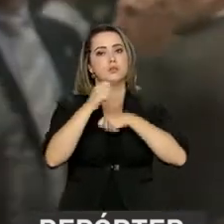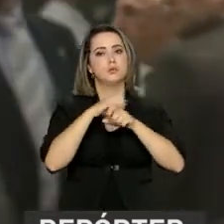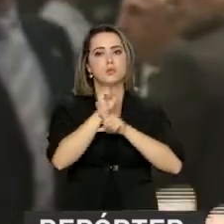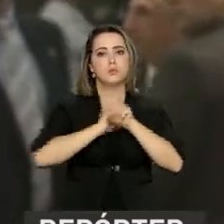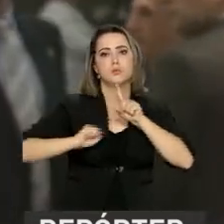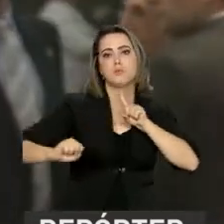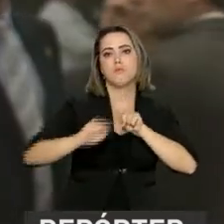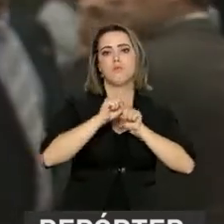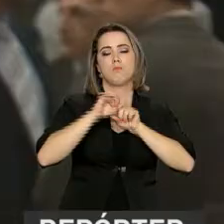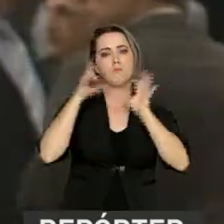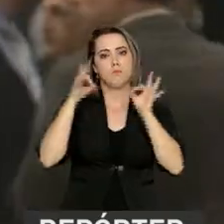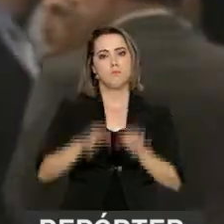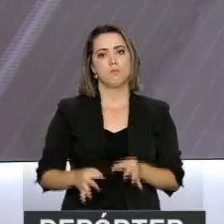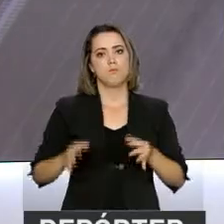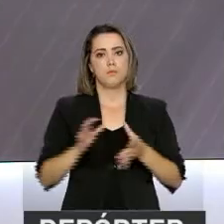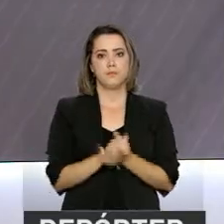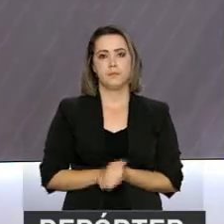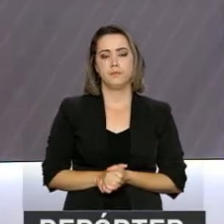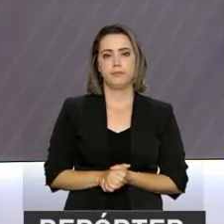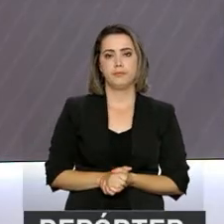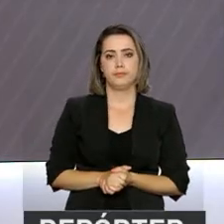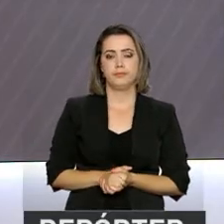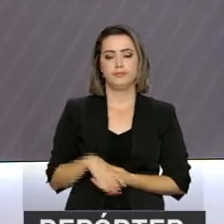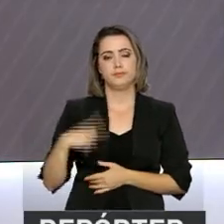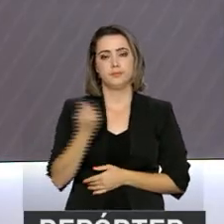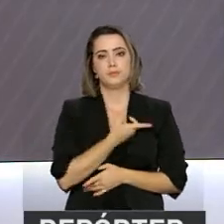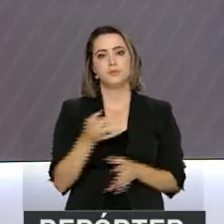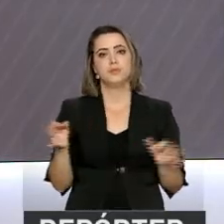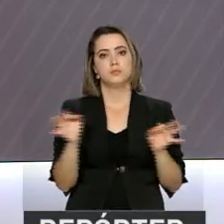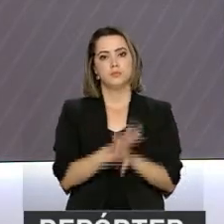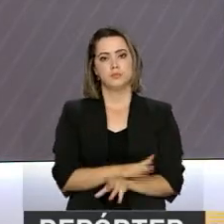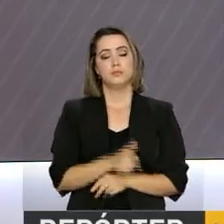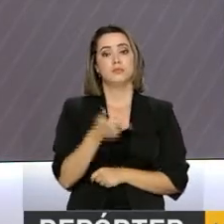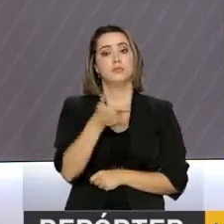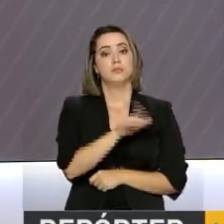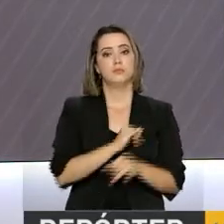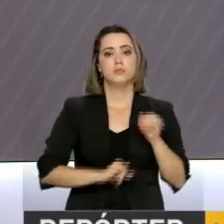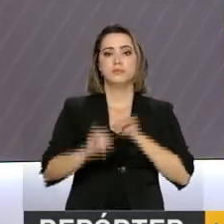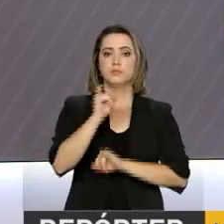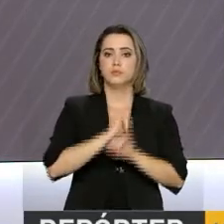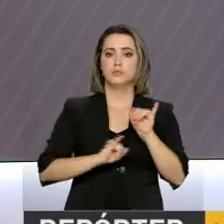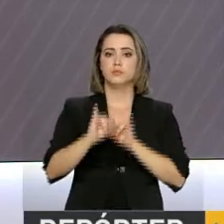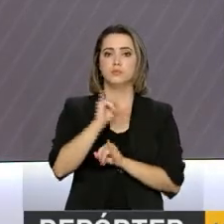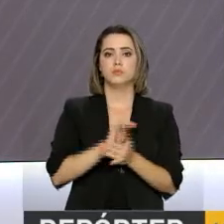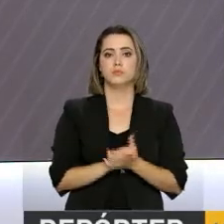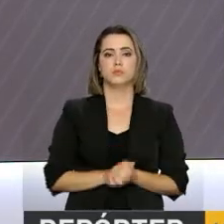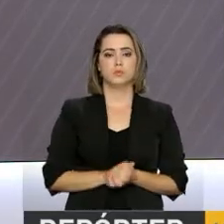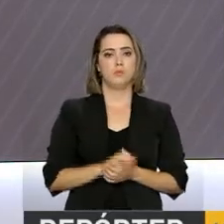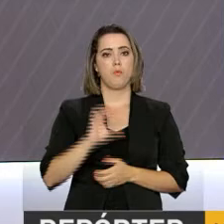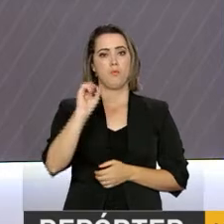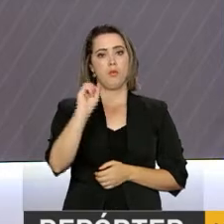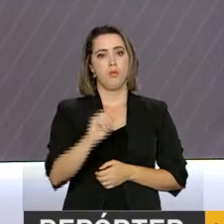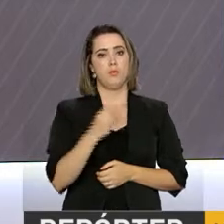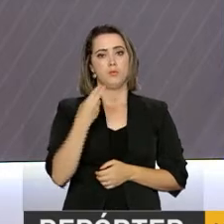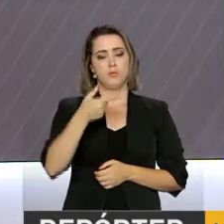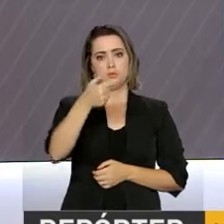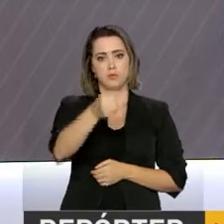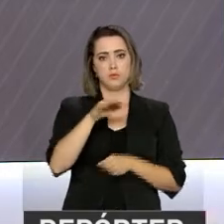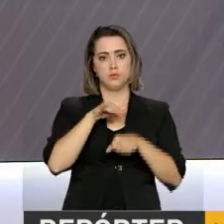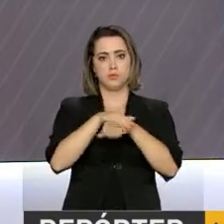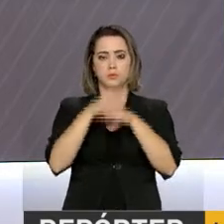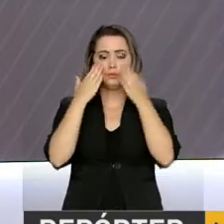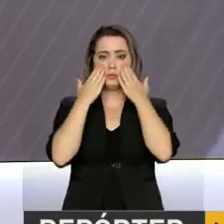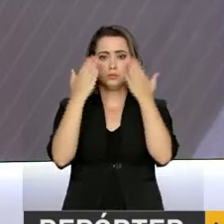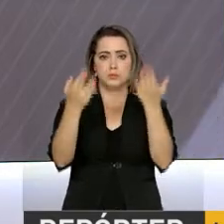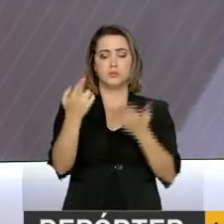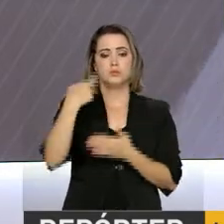social sustentável nós ficamos por aqui voltamos a qualquer momento com outras informações ou a sete da noite